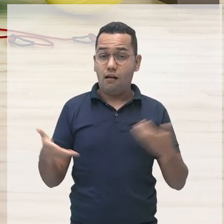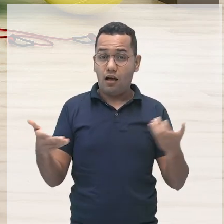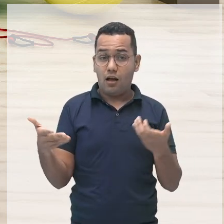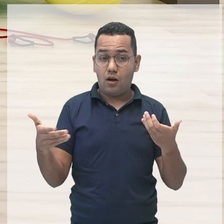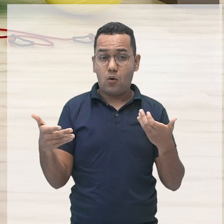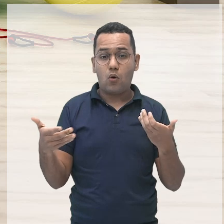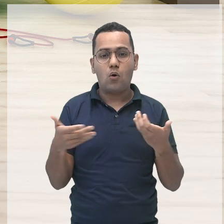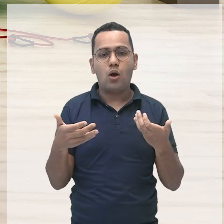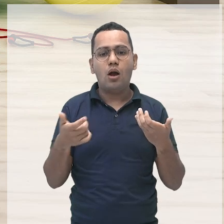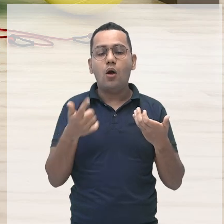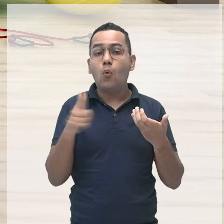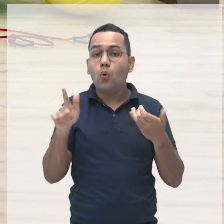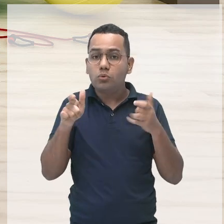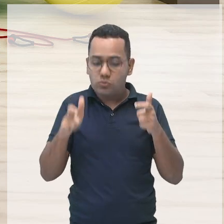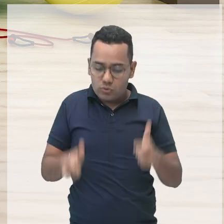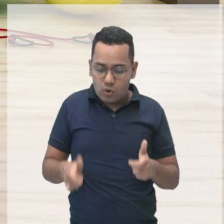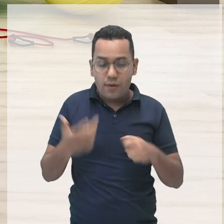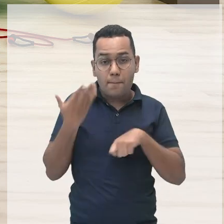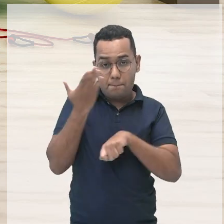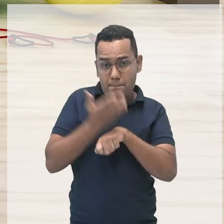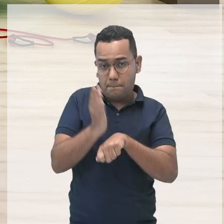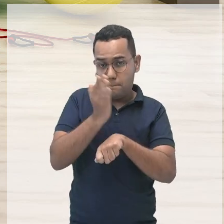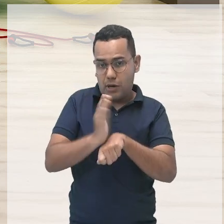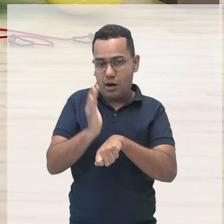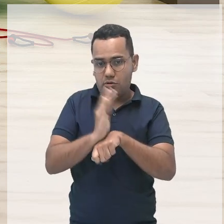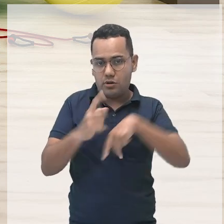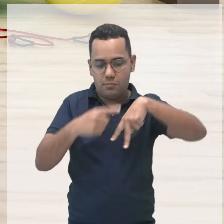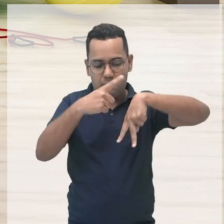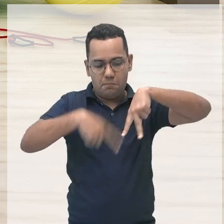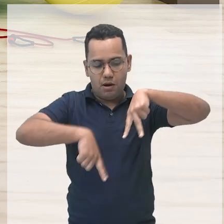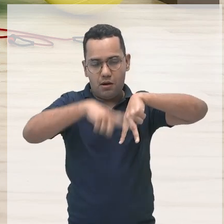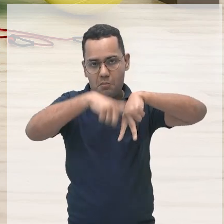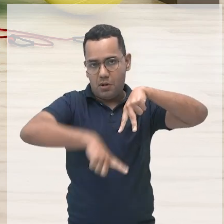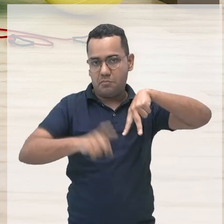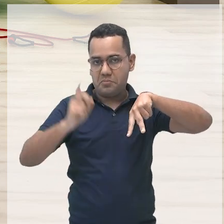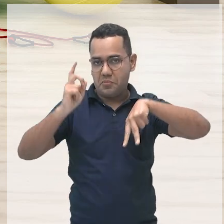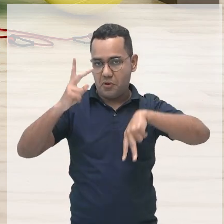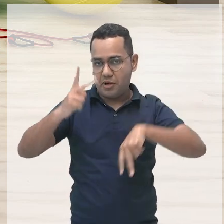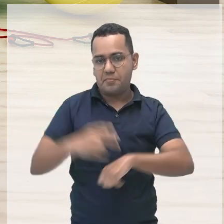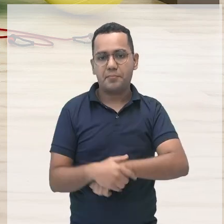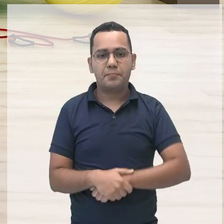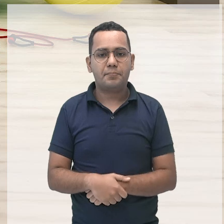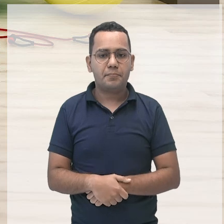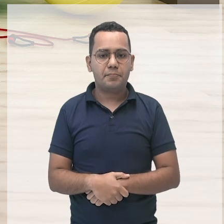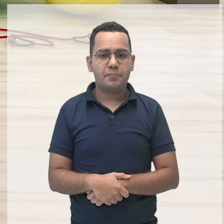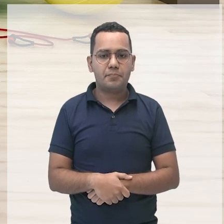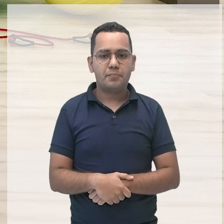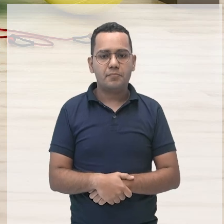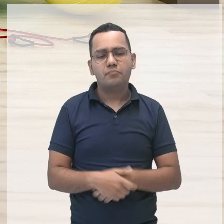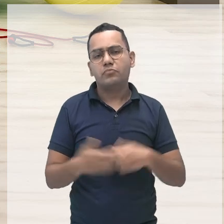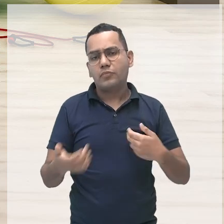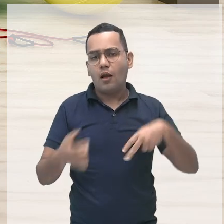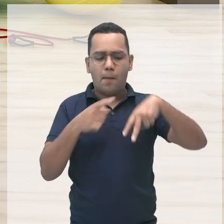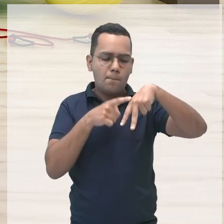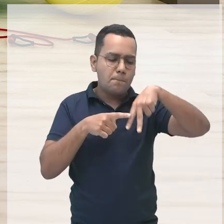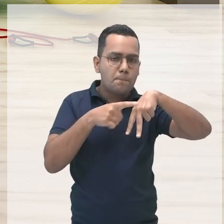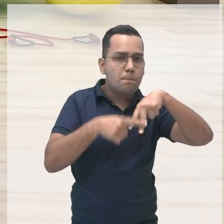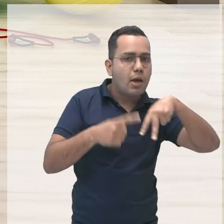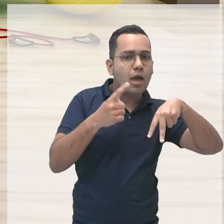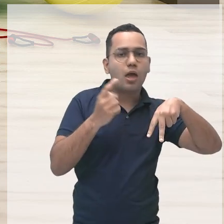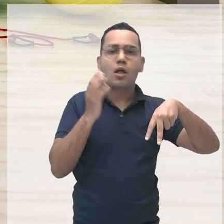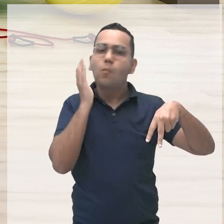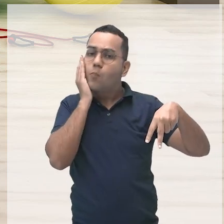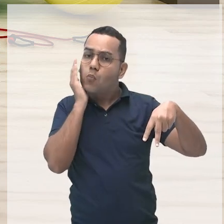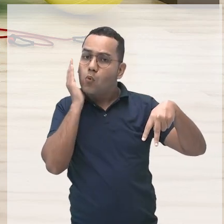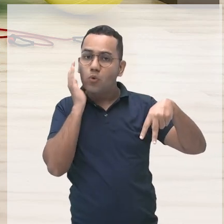região inferior, né, do nosso corpo, né? No caso, as pernas, os glúteos. Para quem quer ter as suas